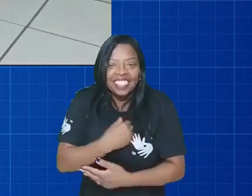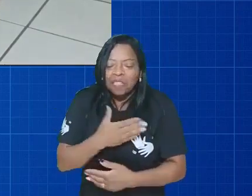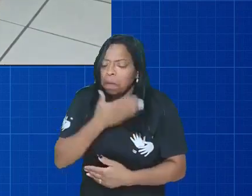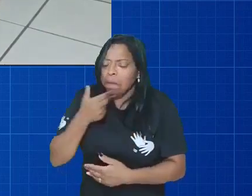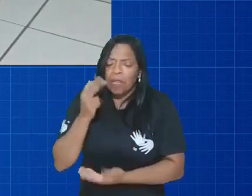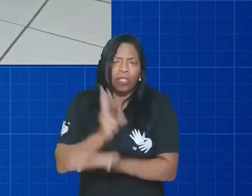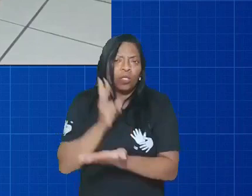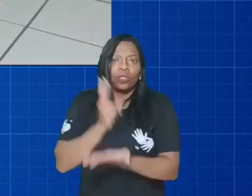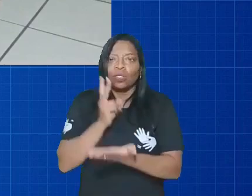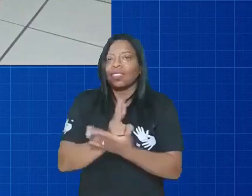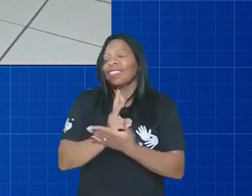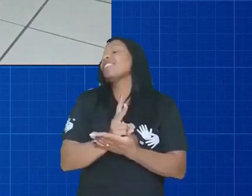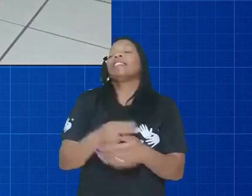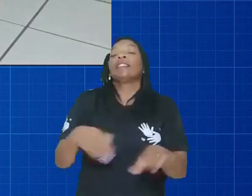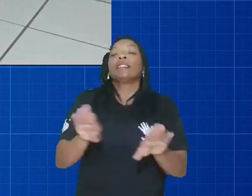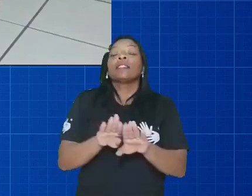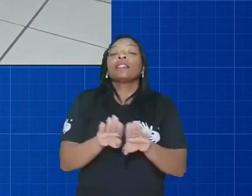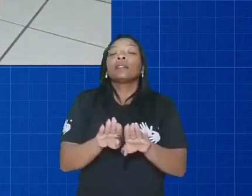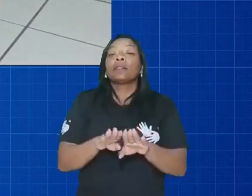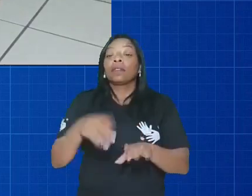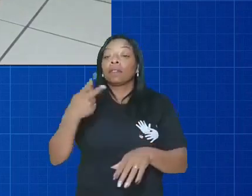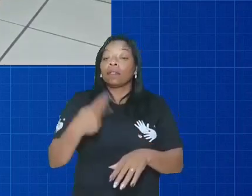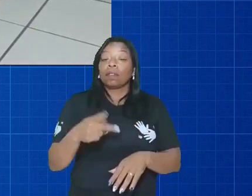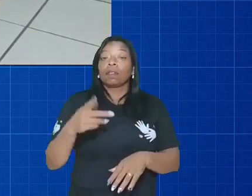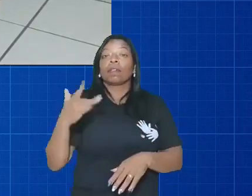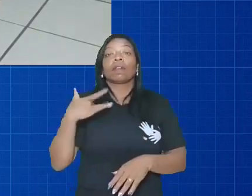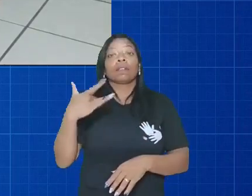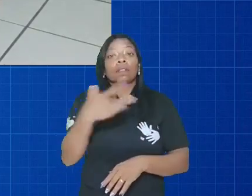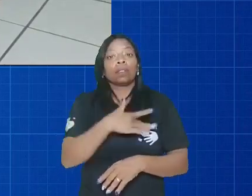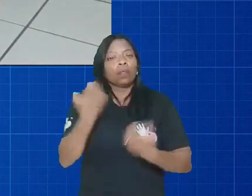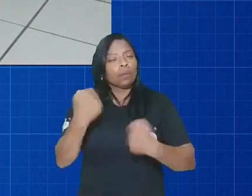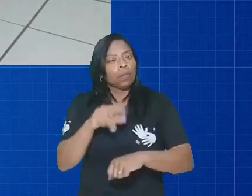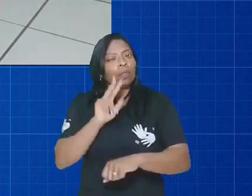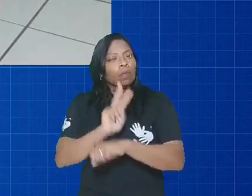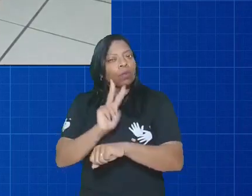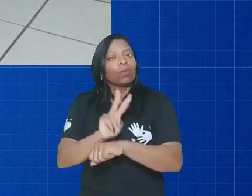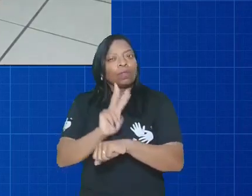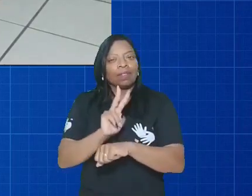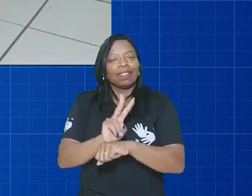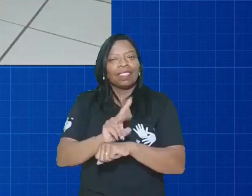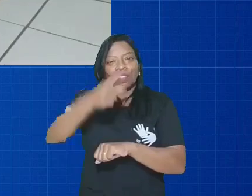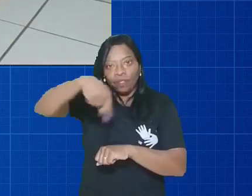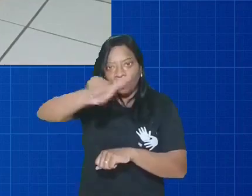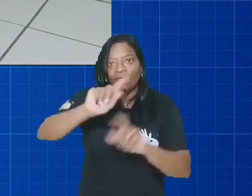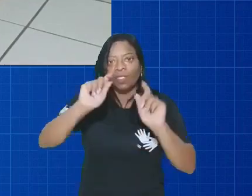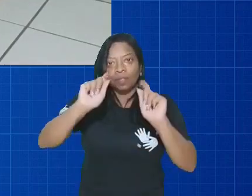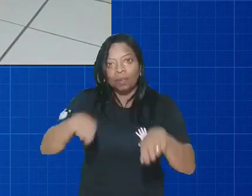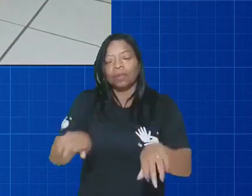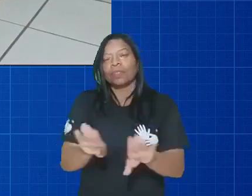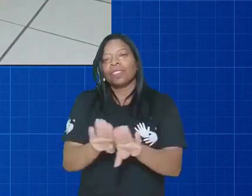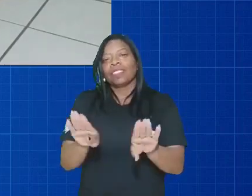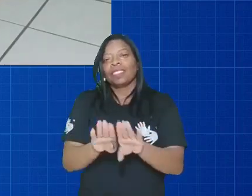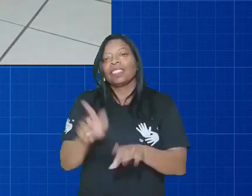da saúde, né, a seção atenção básica, vocês têm a condição de alcançar os outros serviços também de